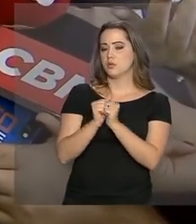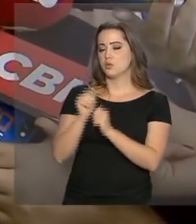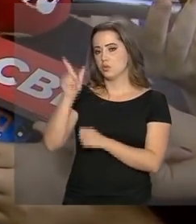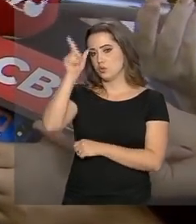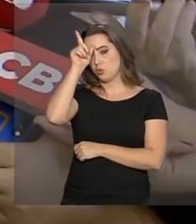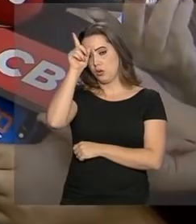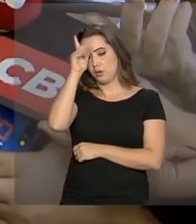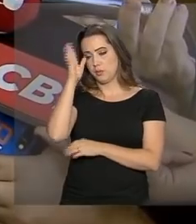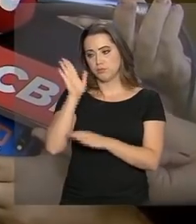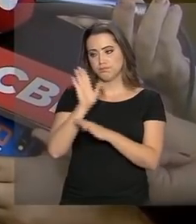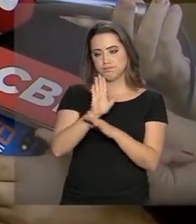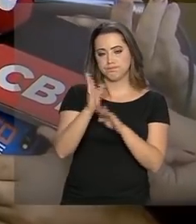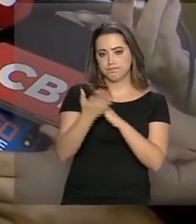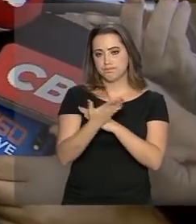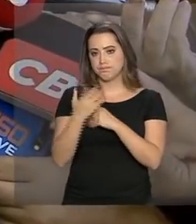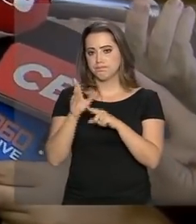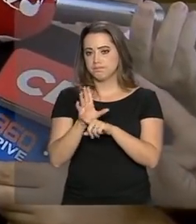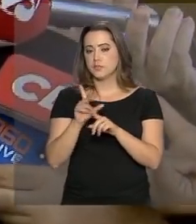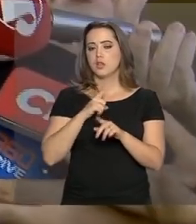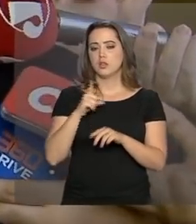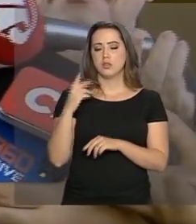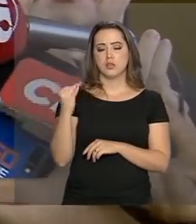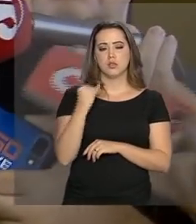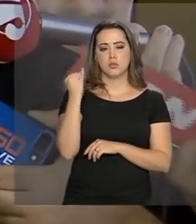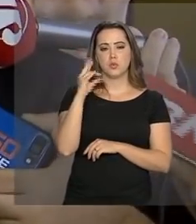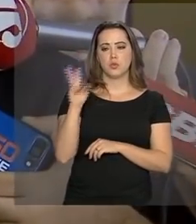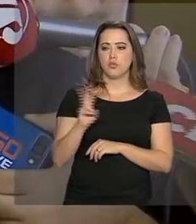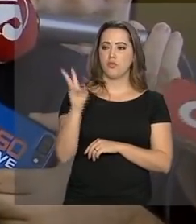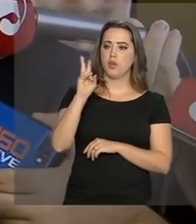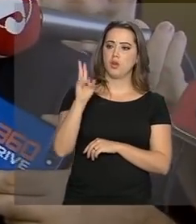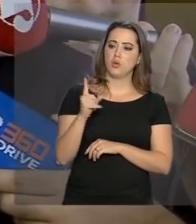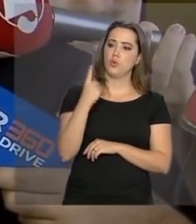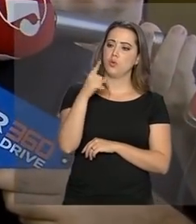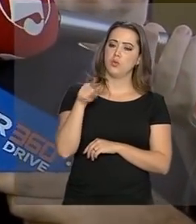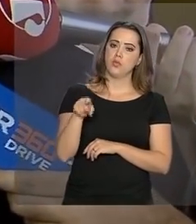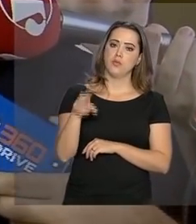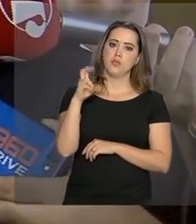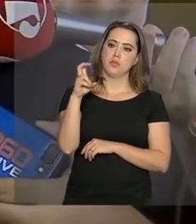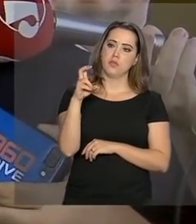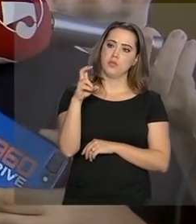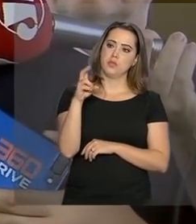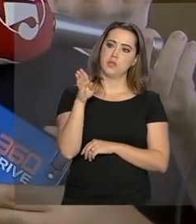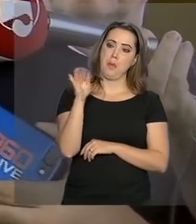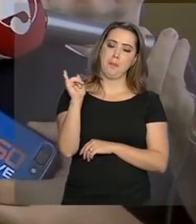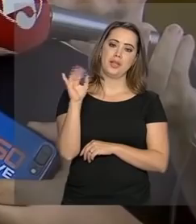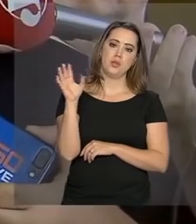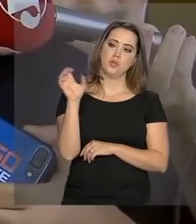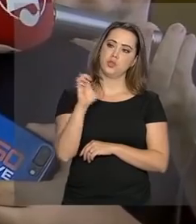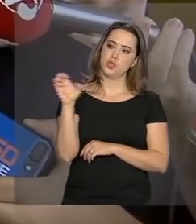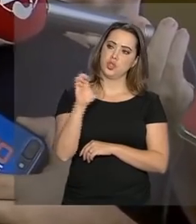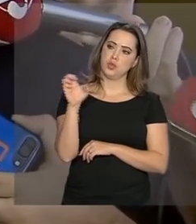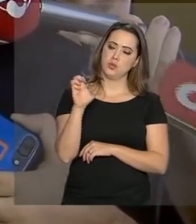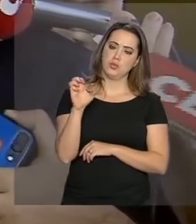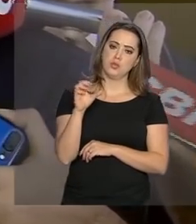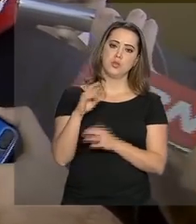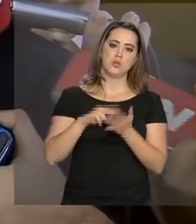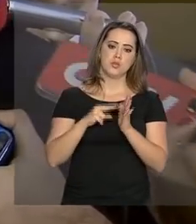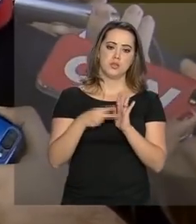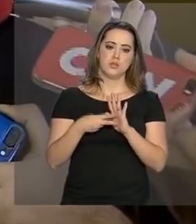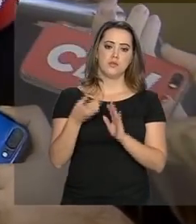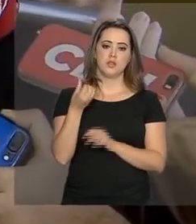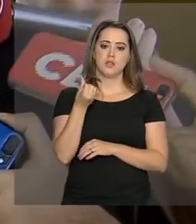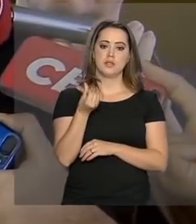brasileira-alemã tem um valor de 1,5 bilhões de euros, 6 bilhões de